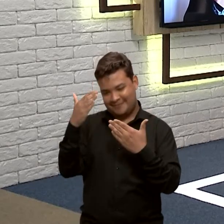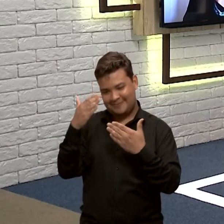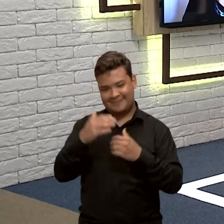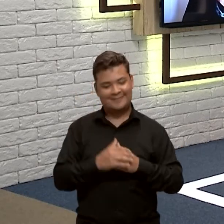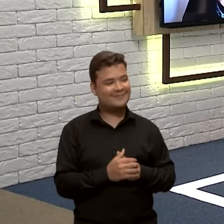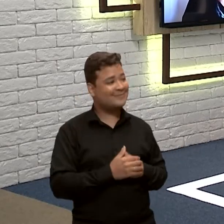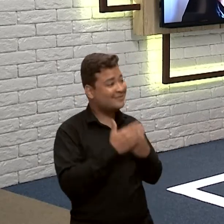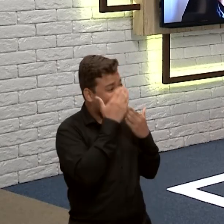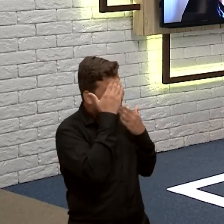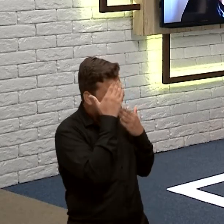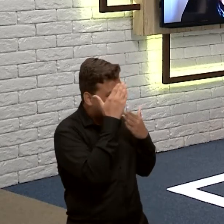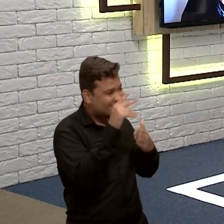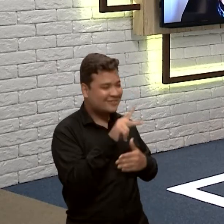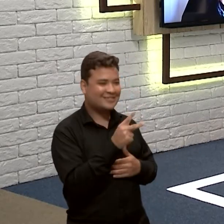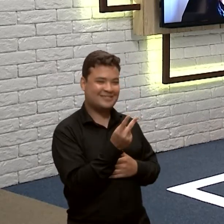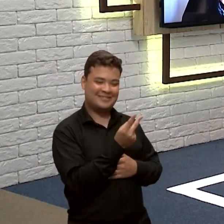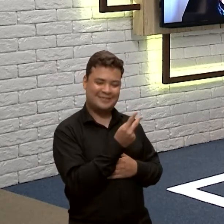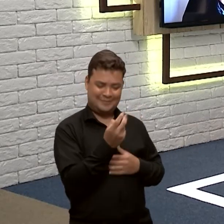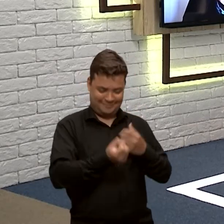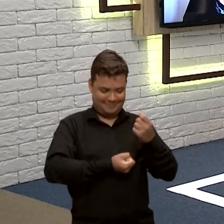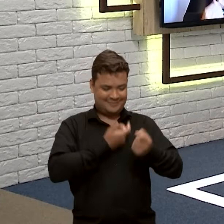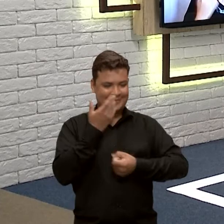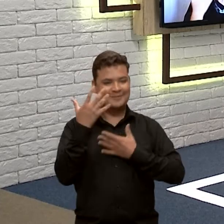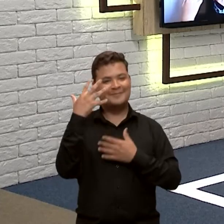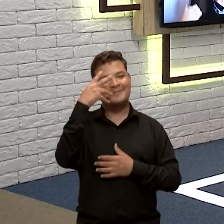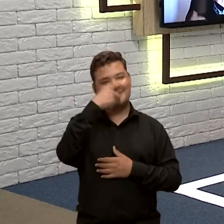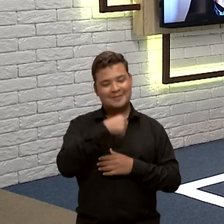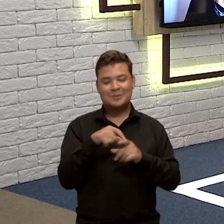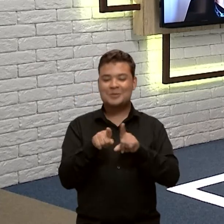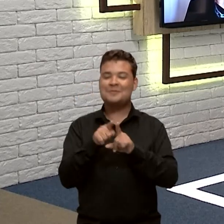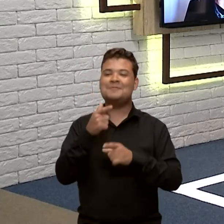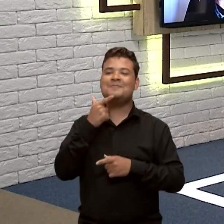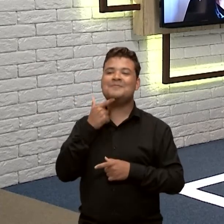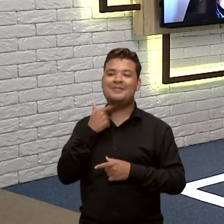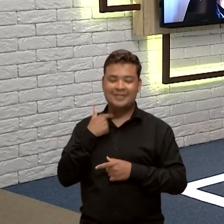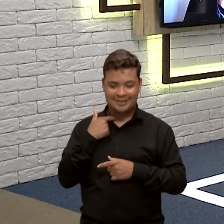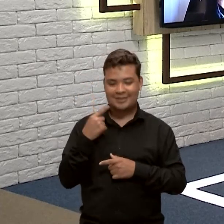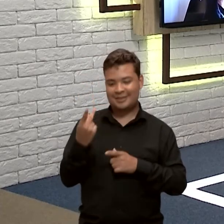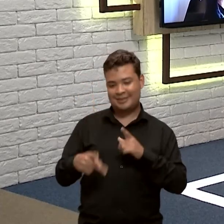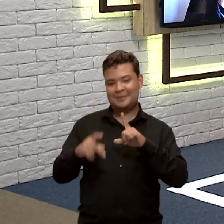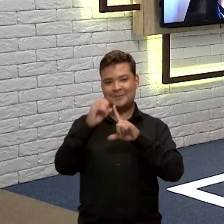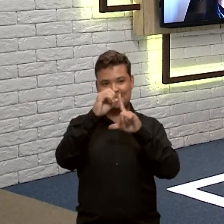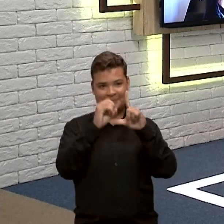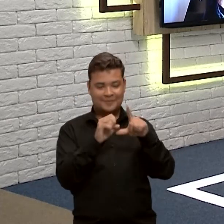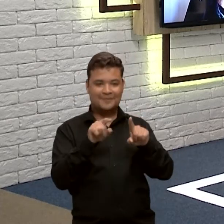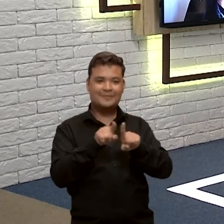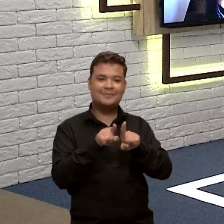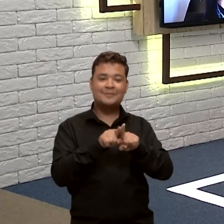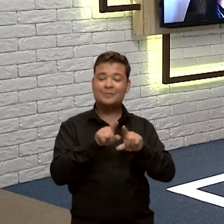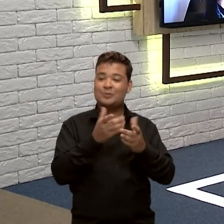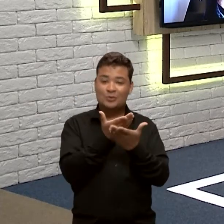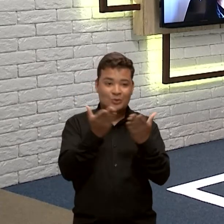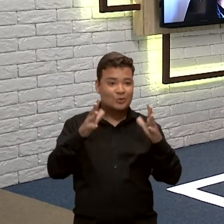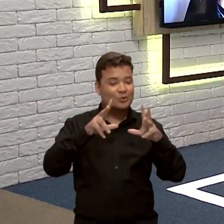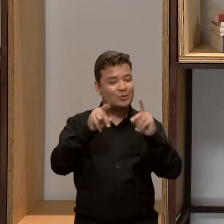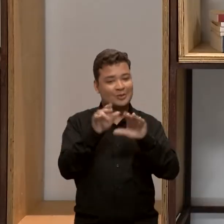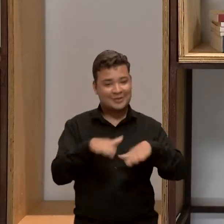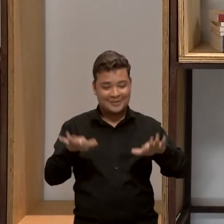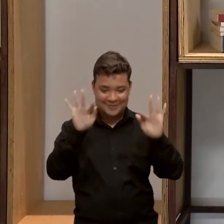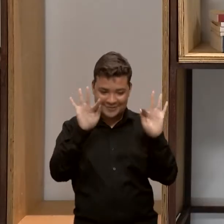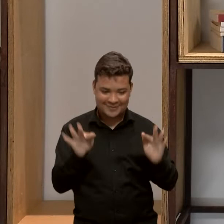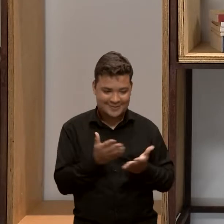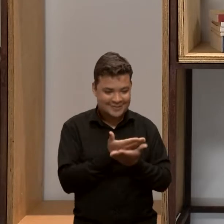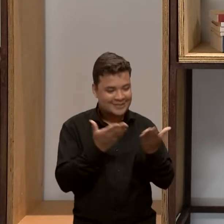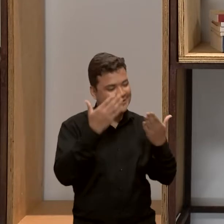Muito obrigada, professoras. Muito bonito poema e eu desejo também da TV UFG para todas as crianças, né? Felicidade. Muito